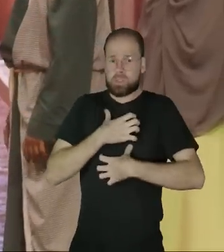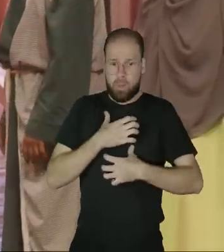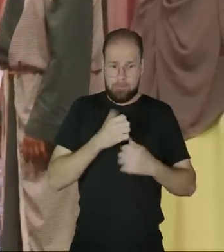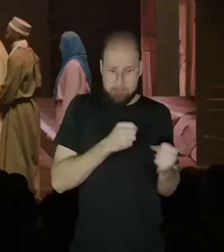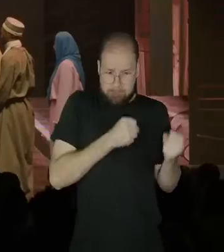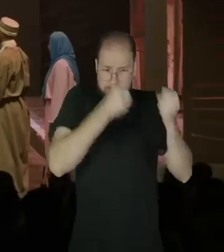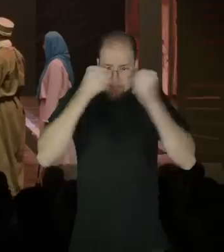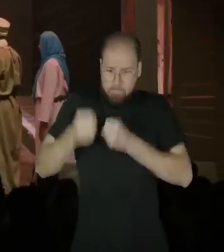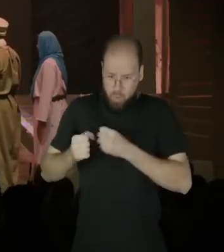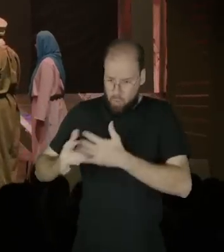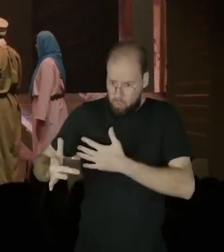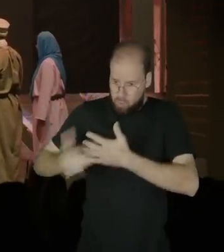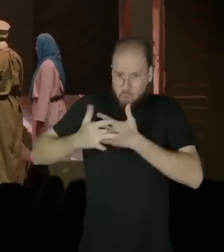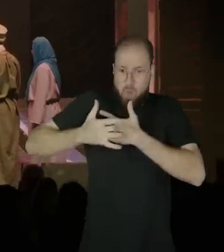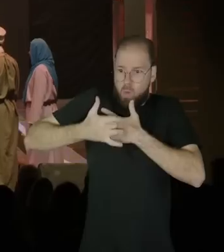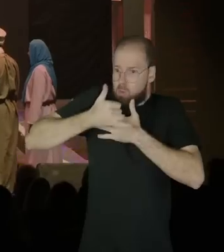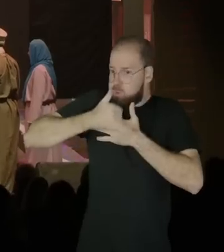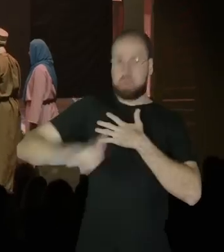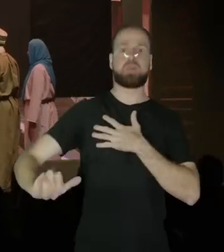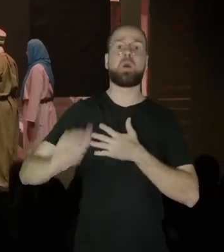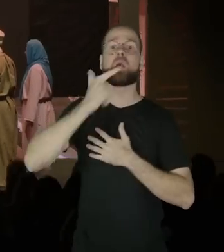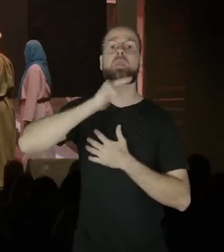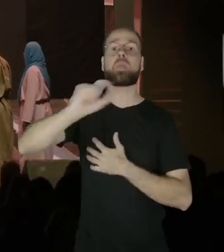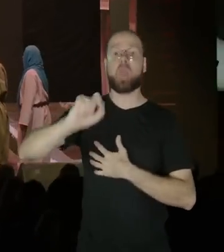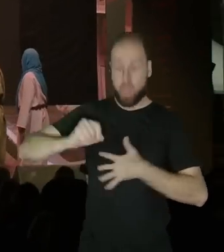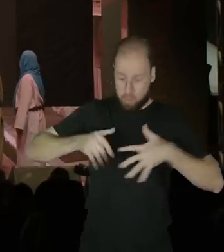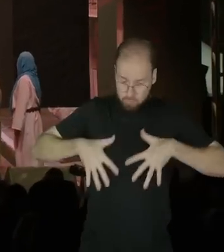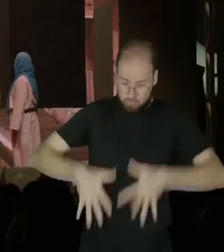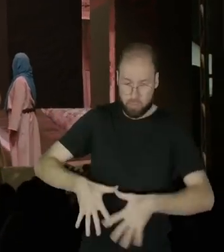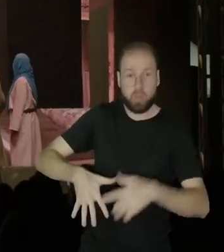tocou na borda da minha roupa.